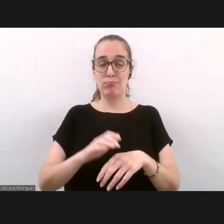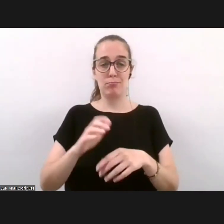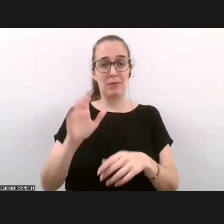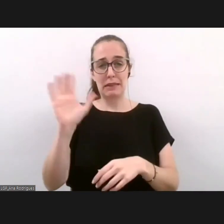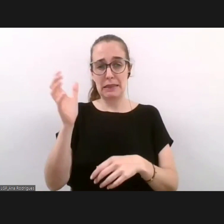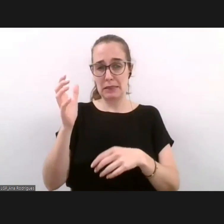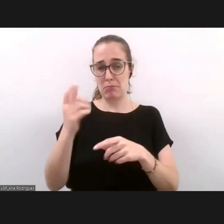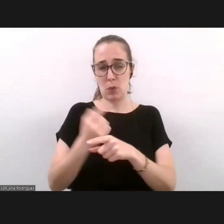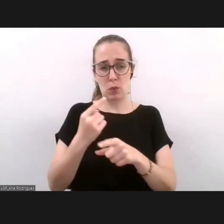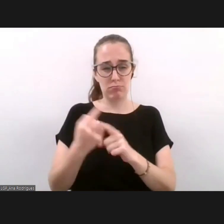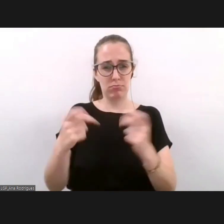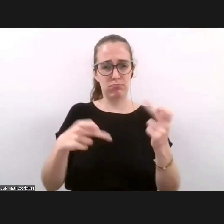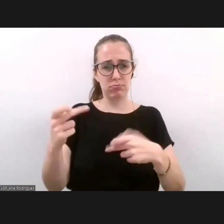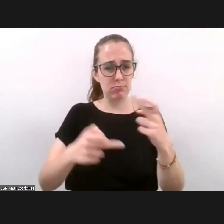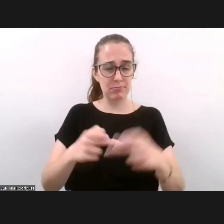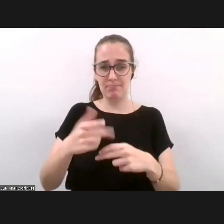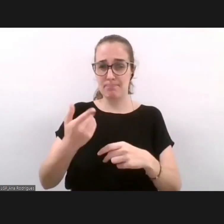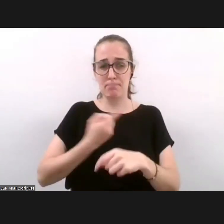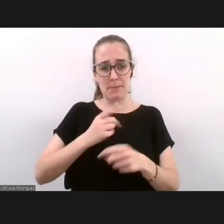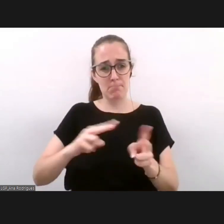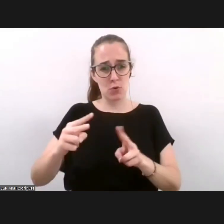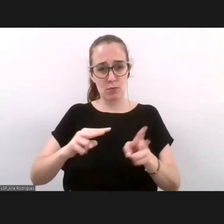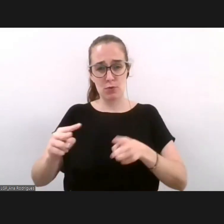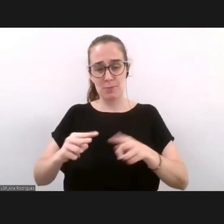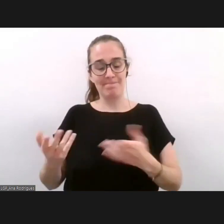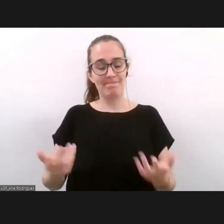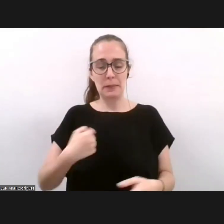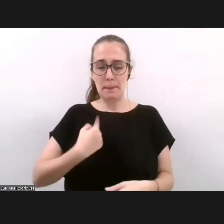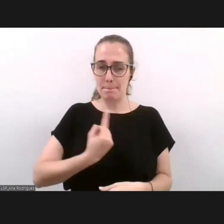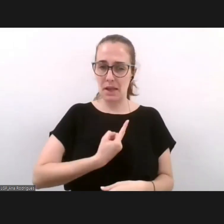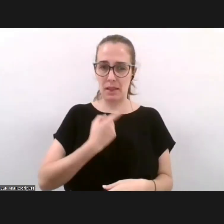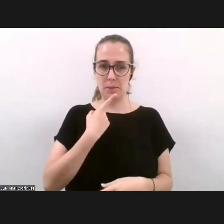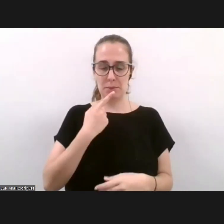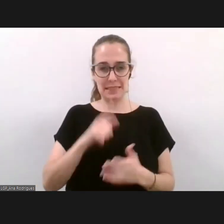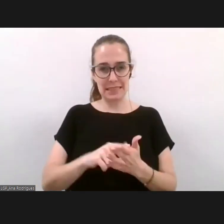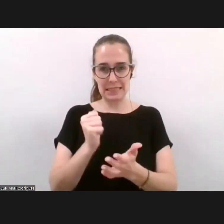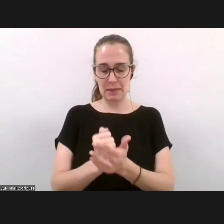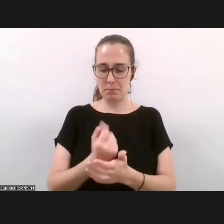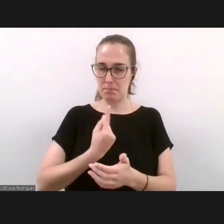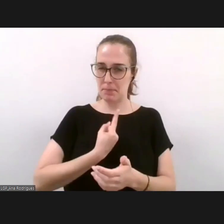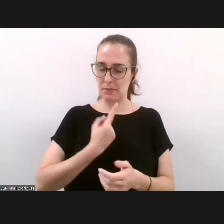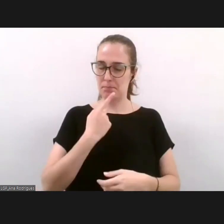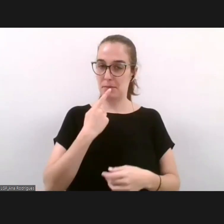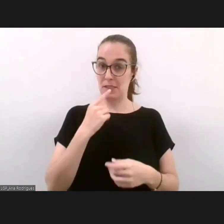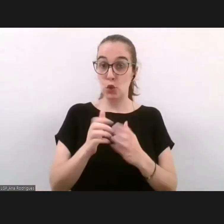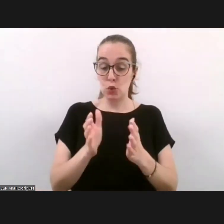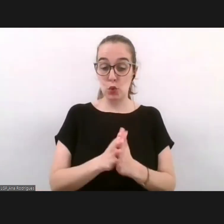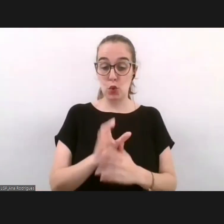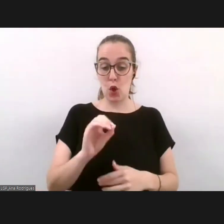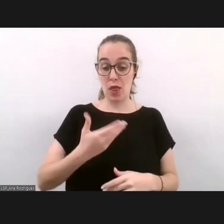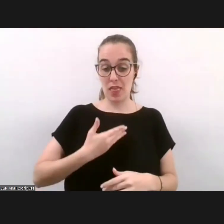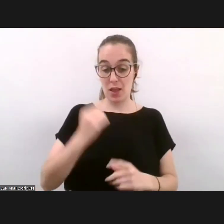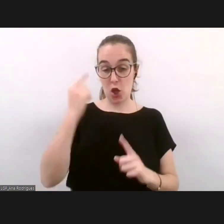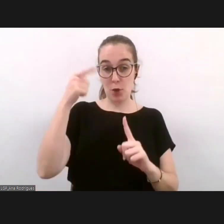alterações climáticas, e portanto é inevitável que nós percebamos que todos os objetivos de desenvolvimento